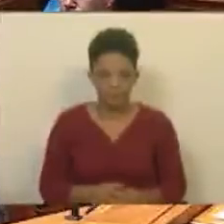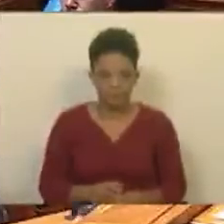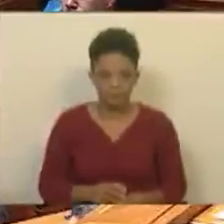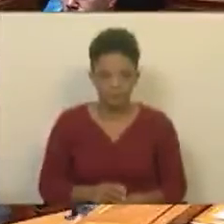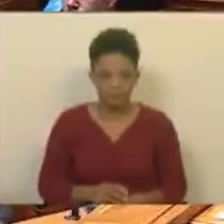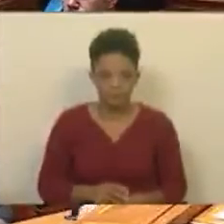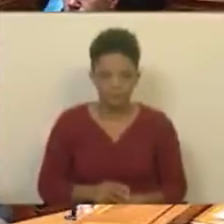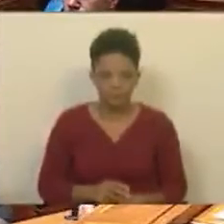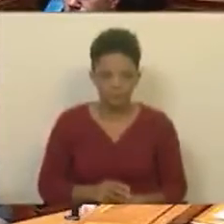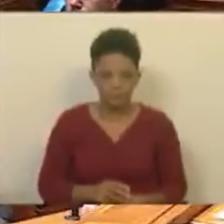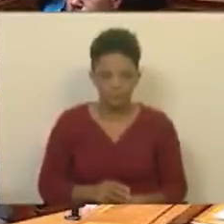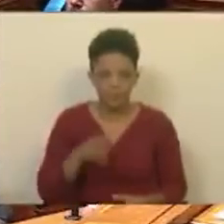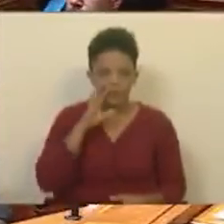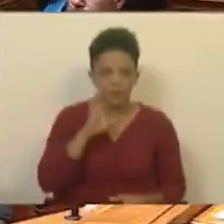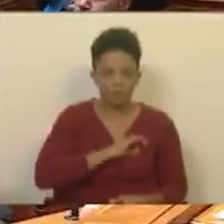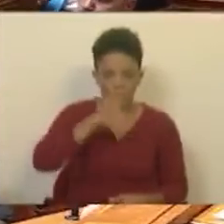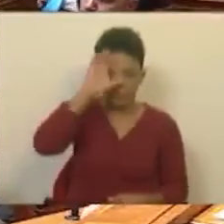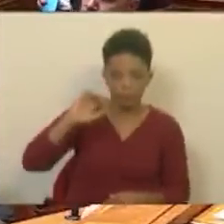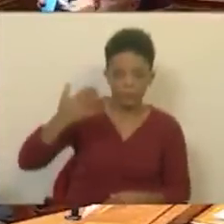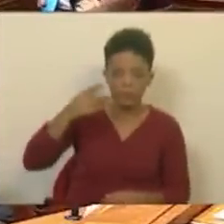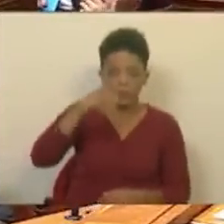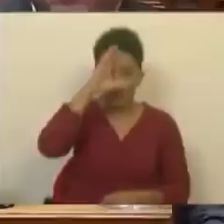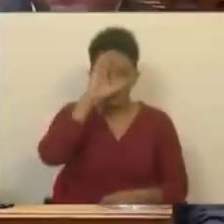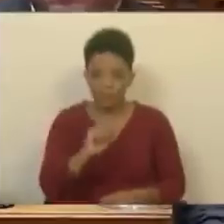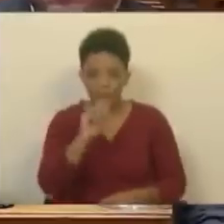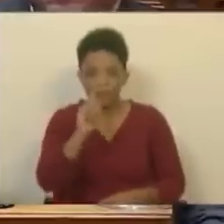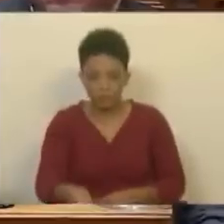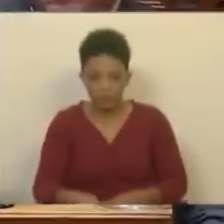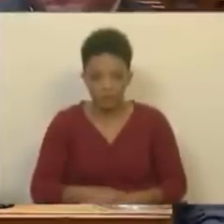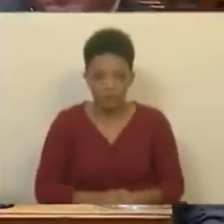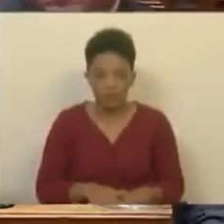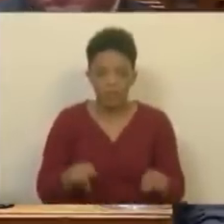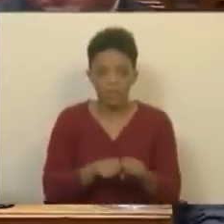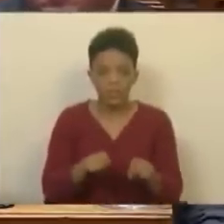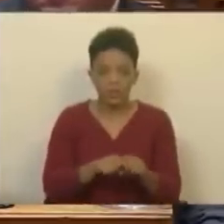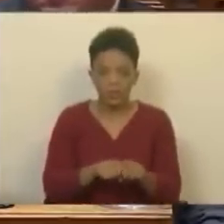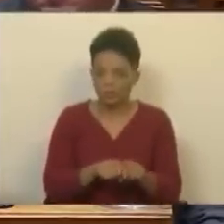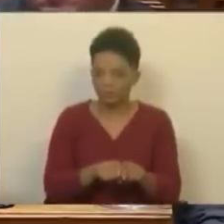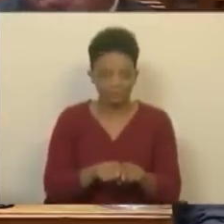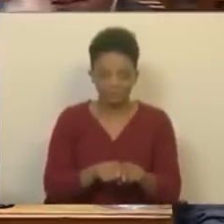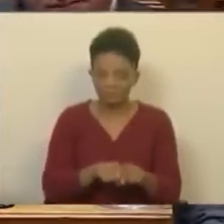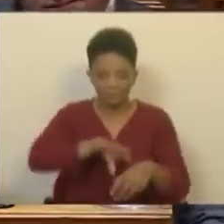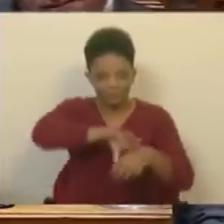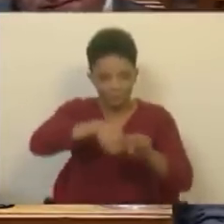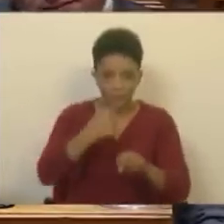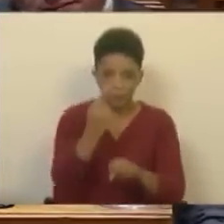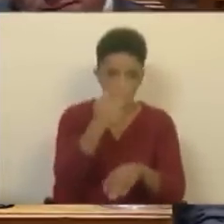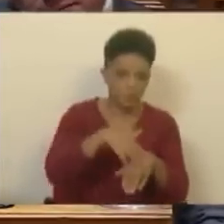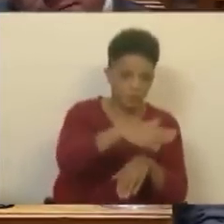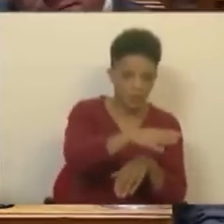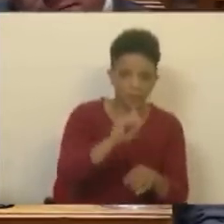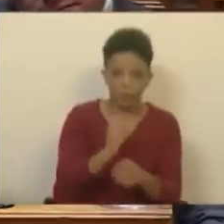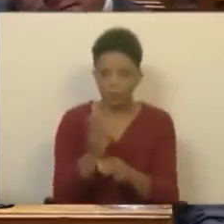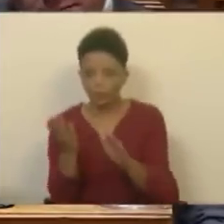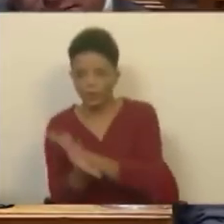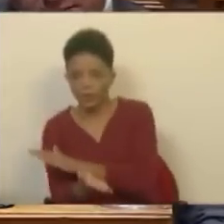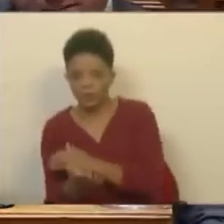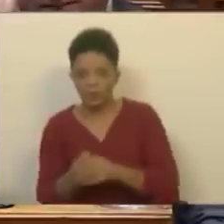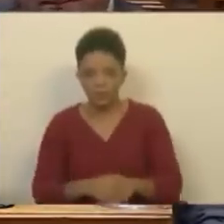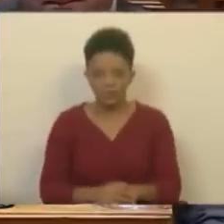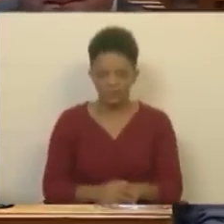senhor primeiro-ministro Este é um governo a cair aos pecados saiu entra outro